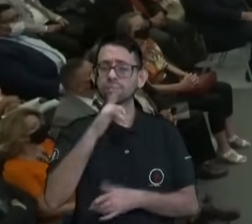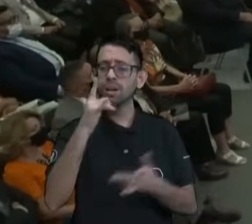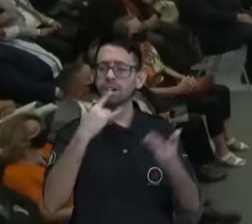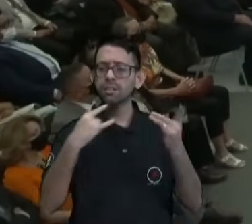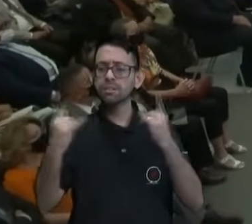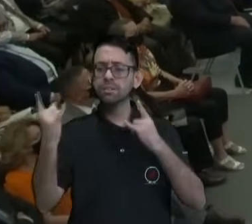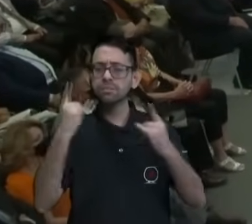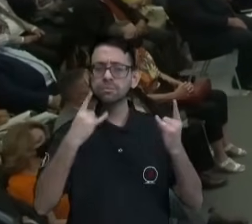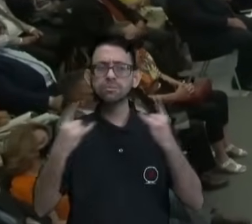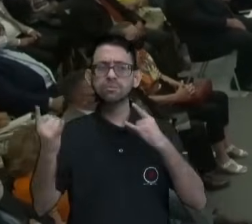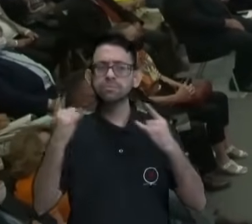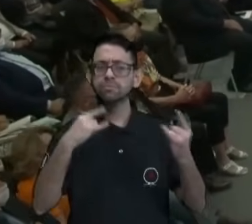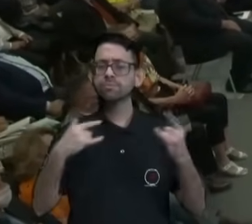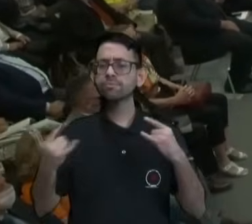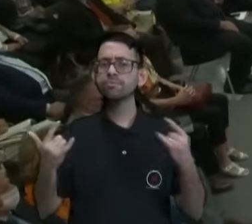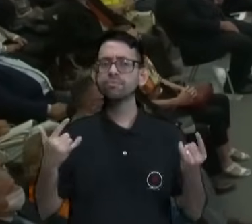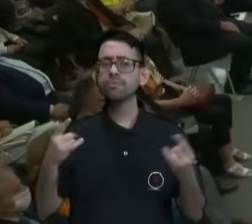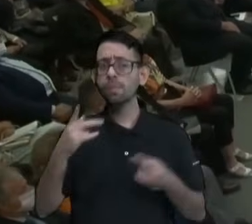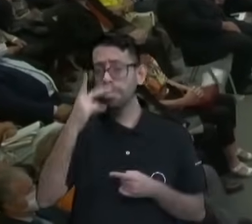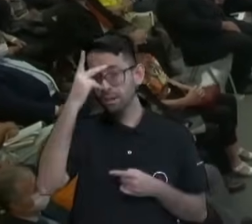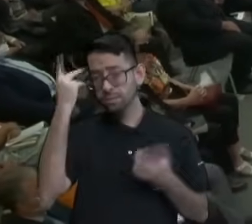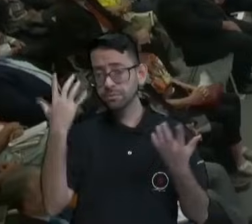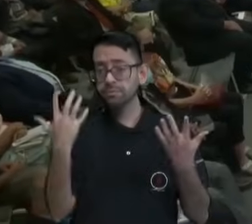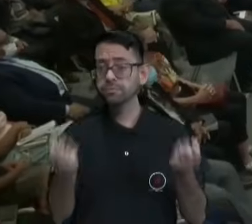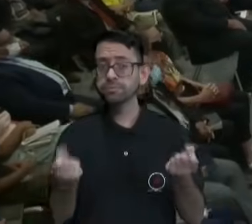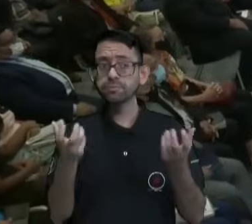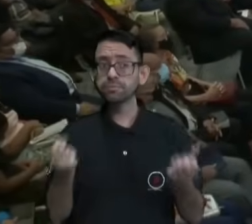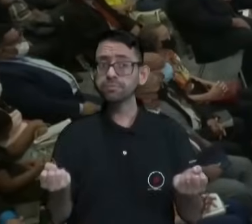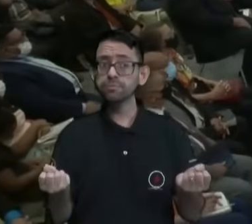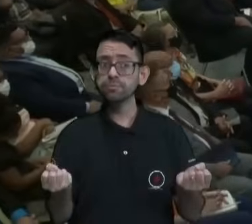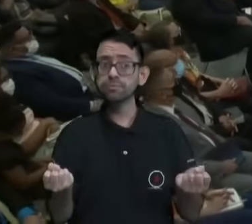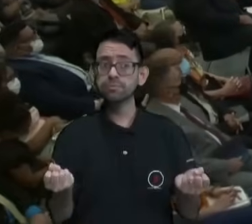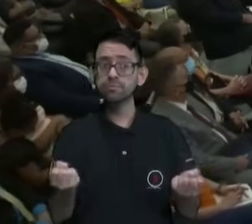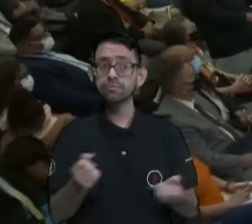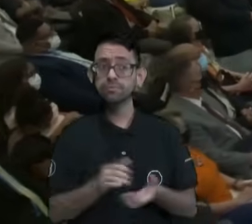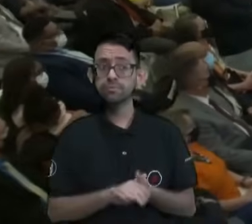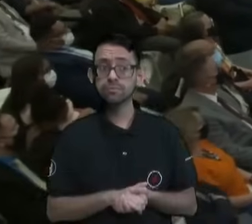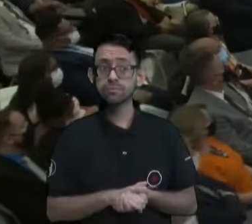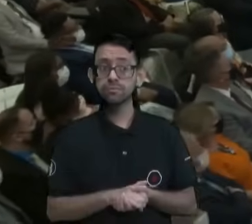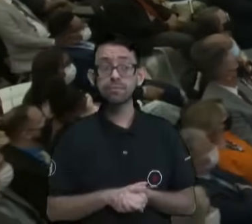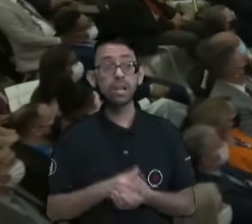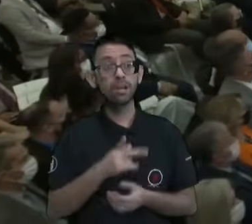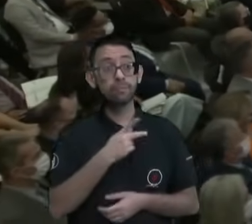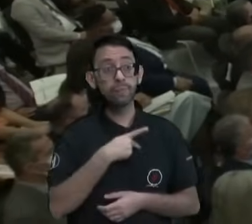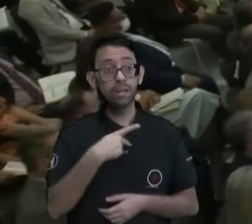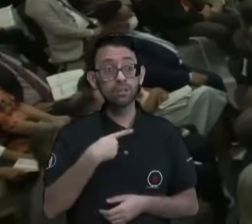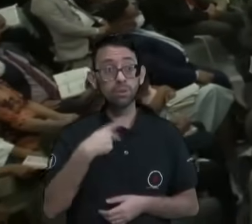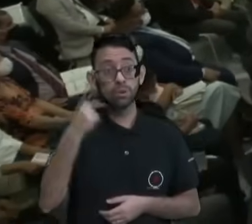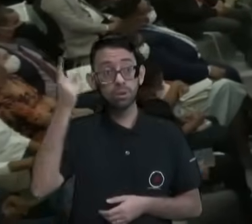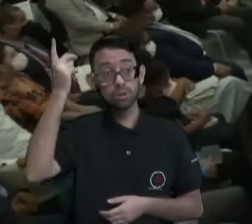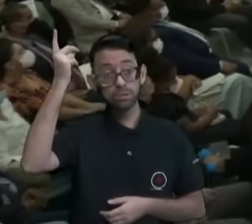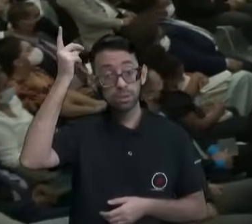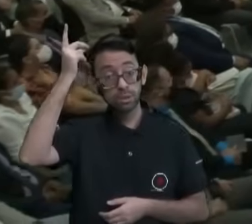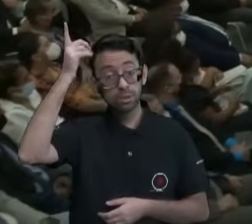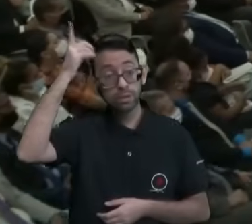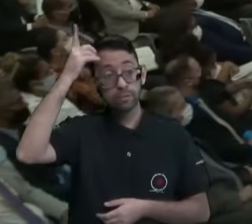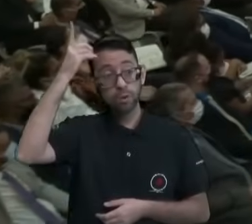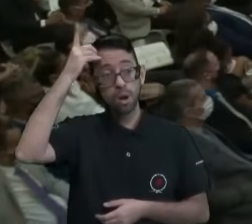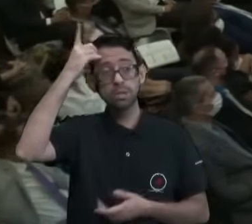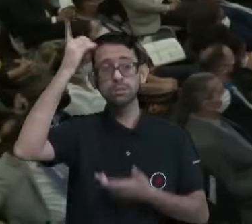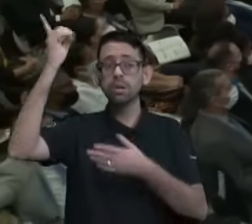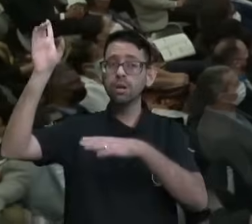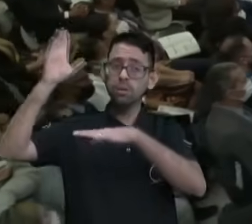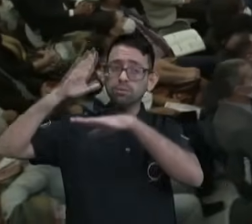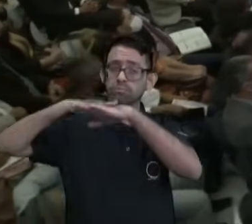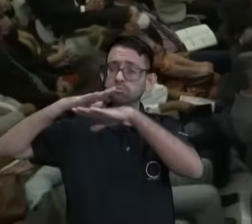arrebata a gente o pastor vocacionado chamado para cuidar da igreja de 20 30